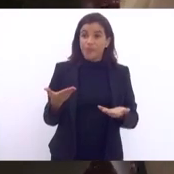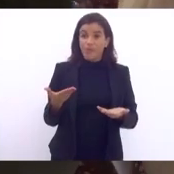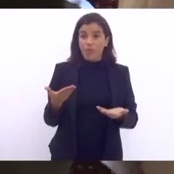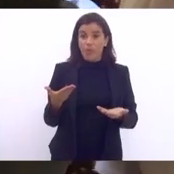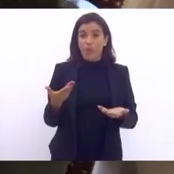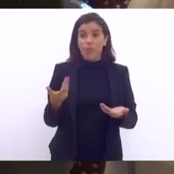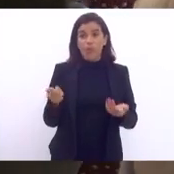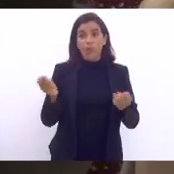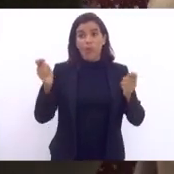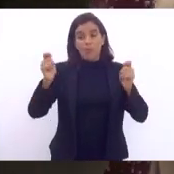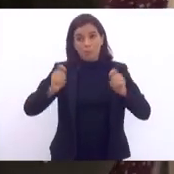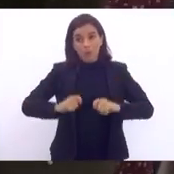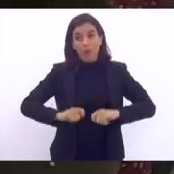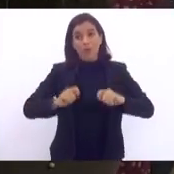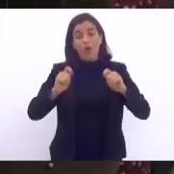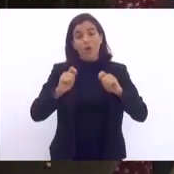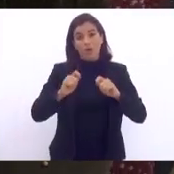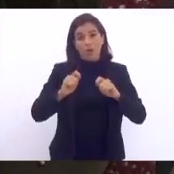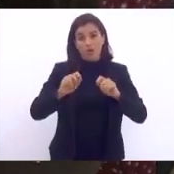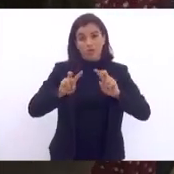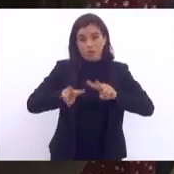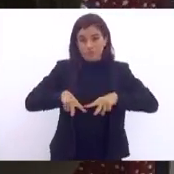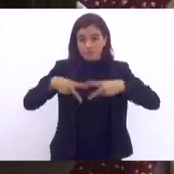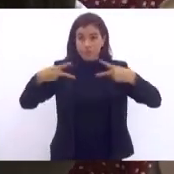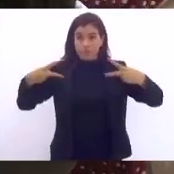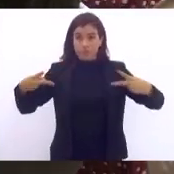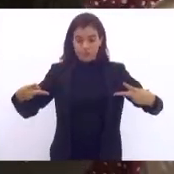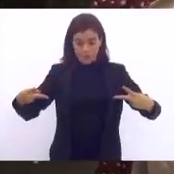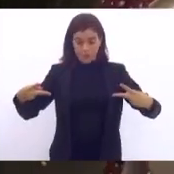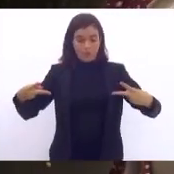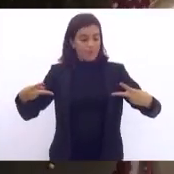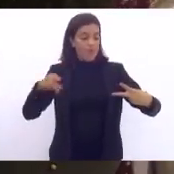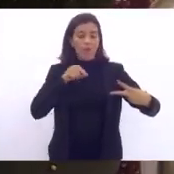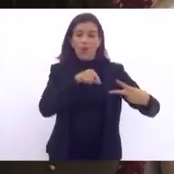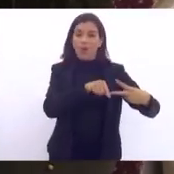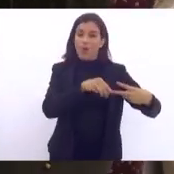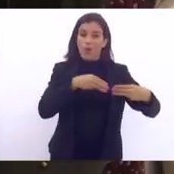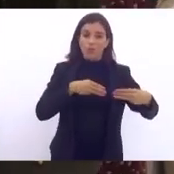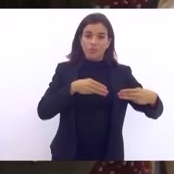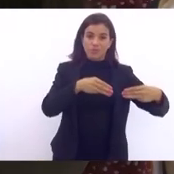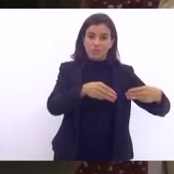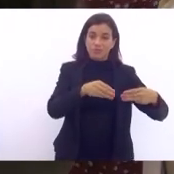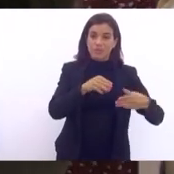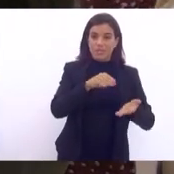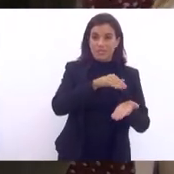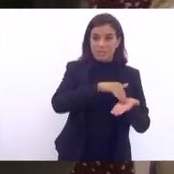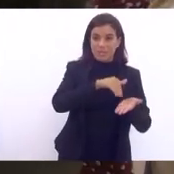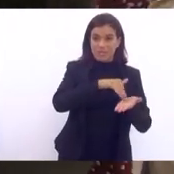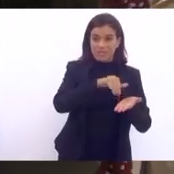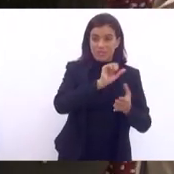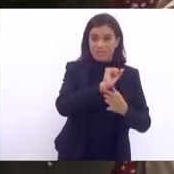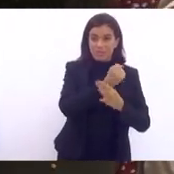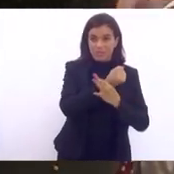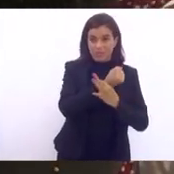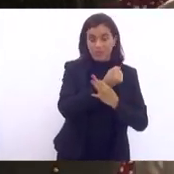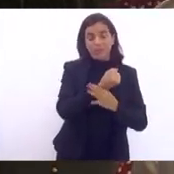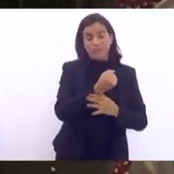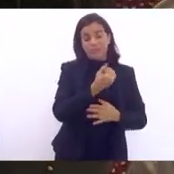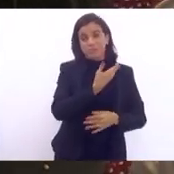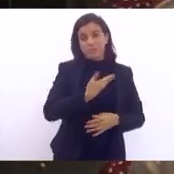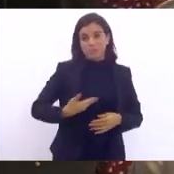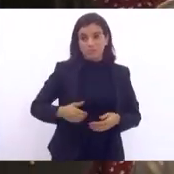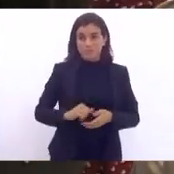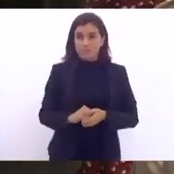dois, criando, inclusive, o Ministério da Segurança Pública. Então, essa palavra integração é chave. Então, qual é a sugestão que eu ia